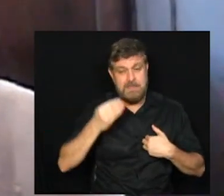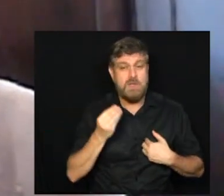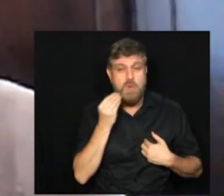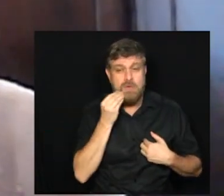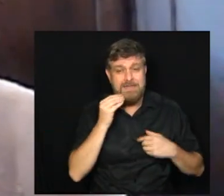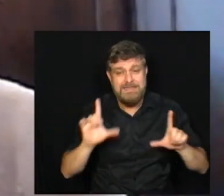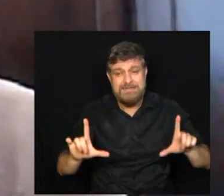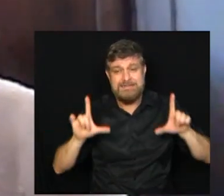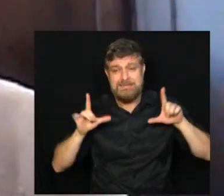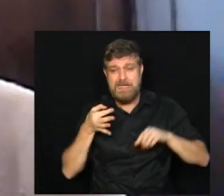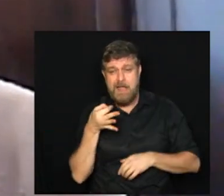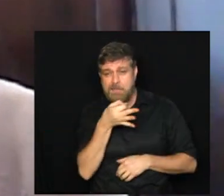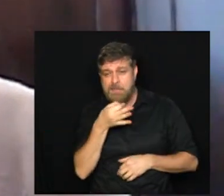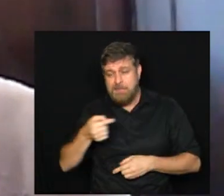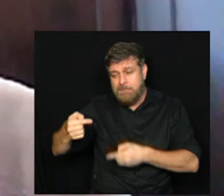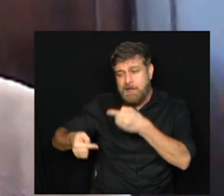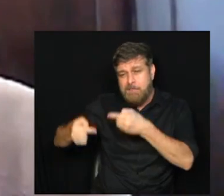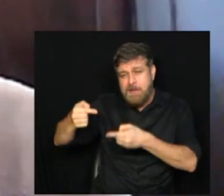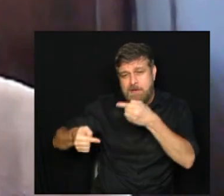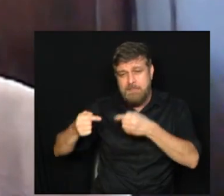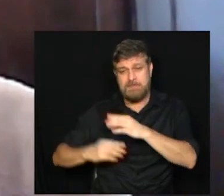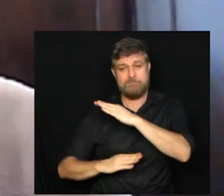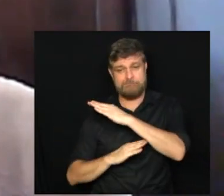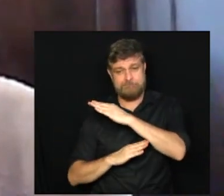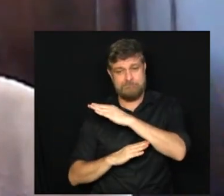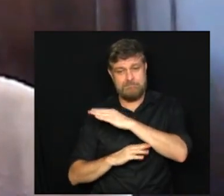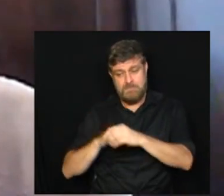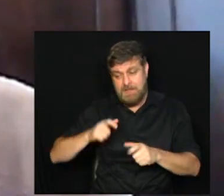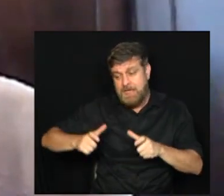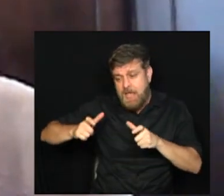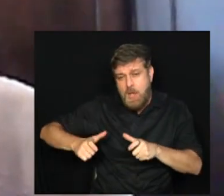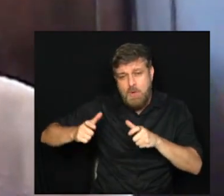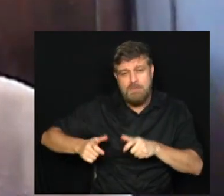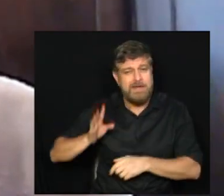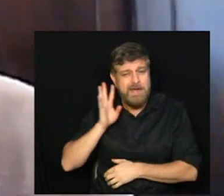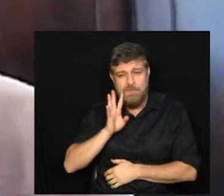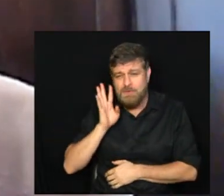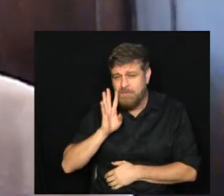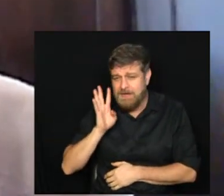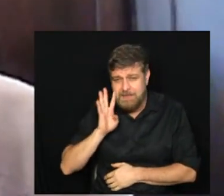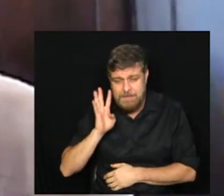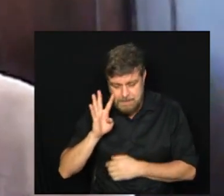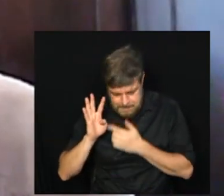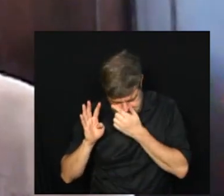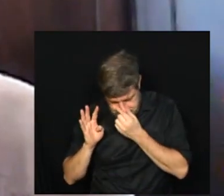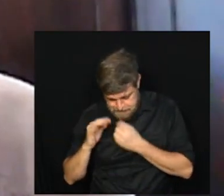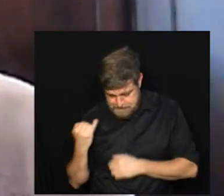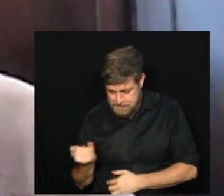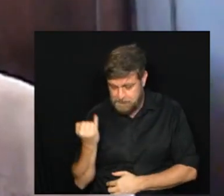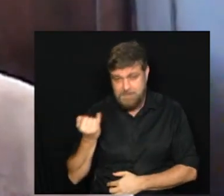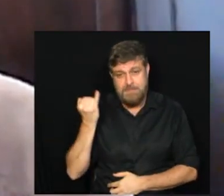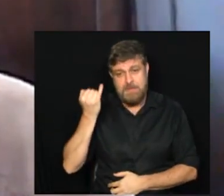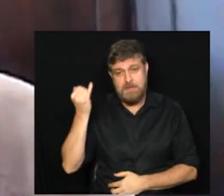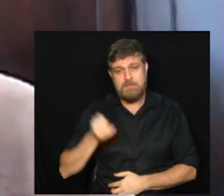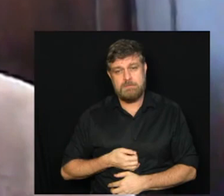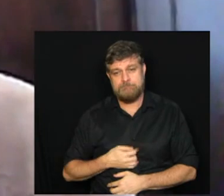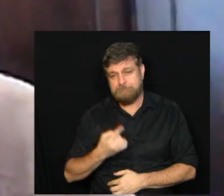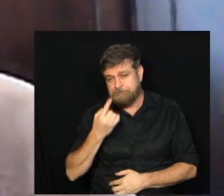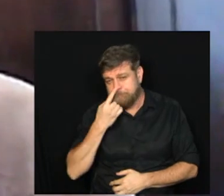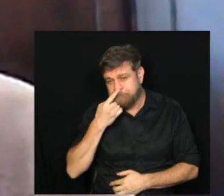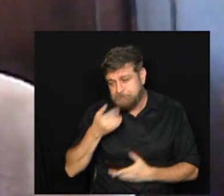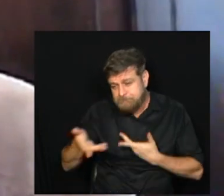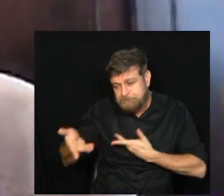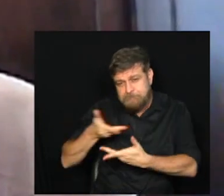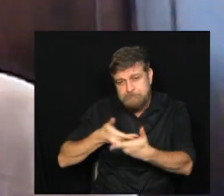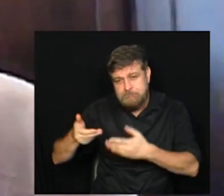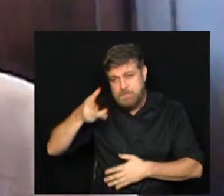poder também discutir aqui na Câmara, que acho que é um espaço super bacana e extremamente relevante essa aproximação do